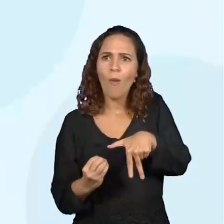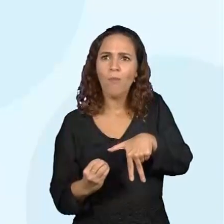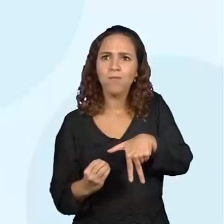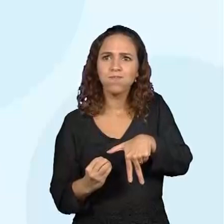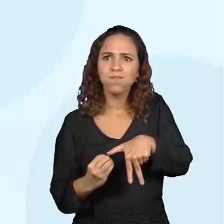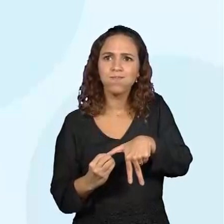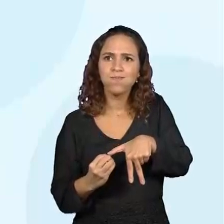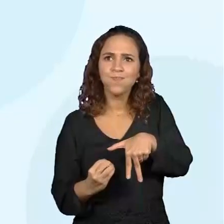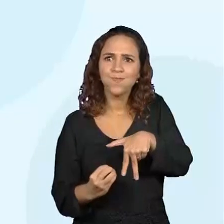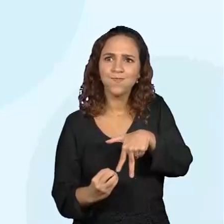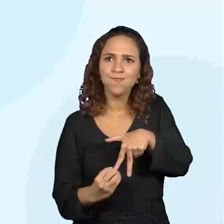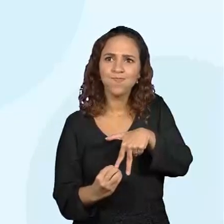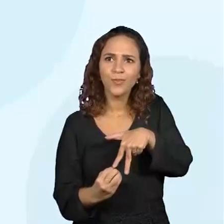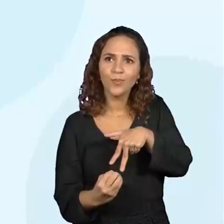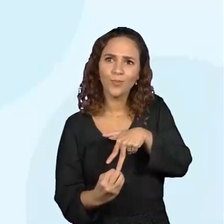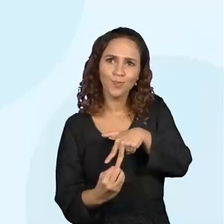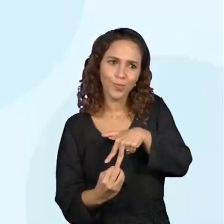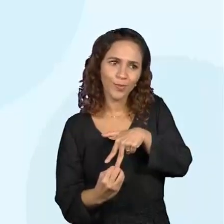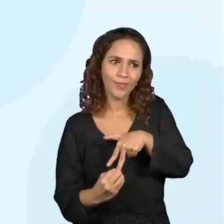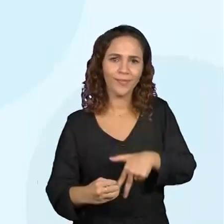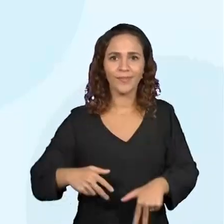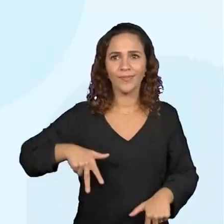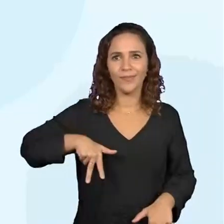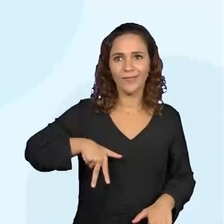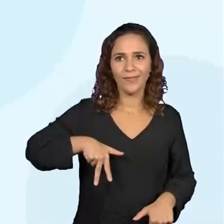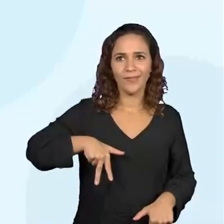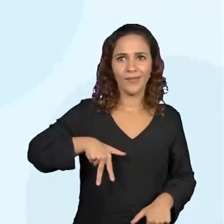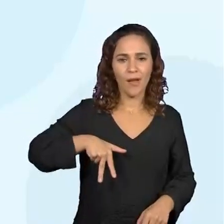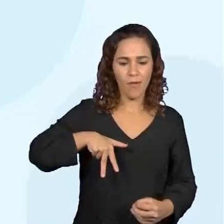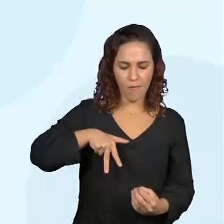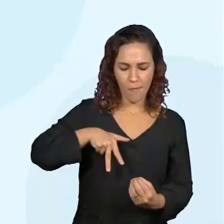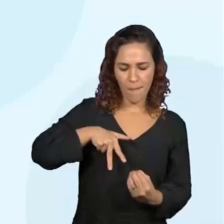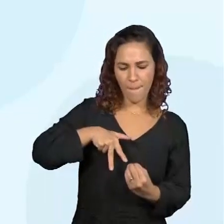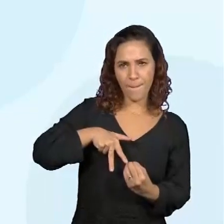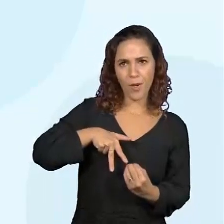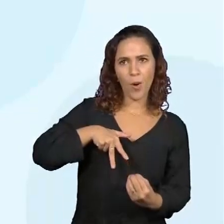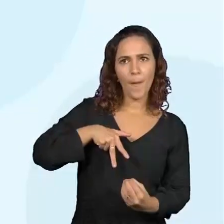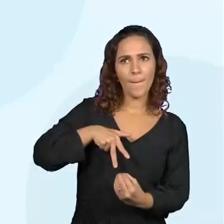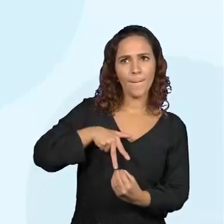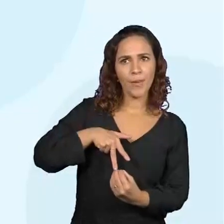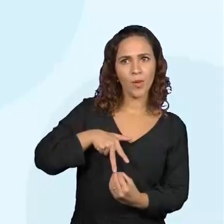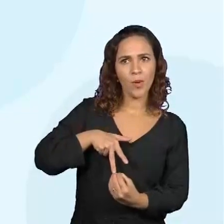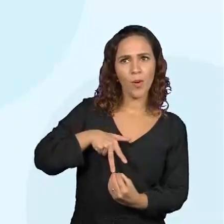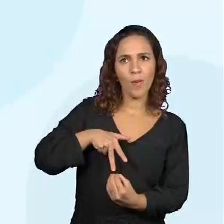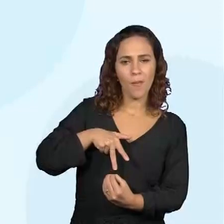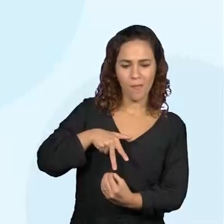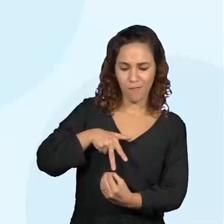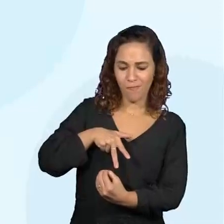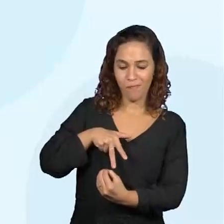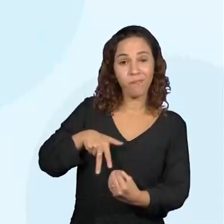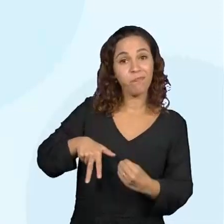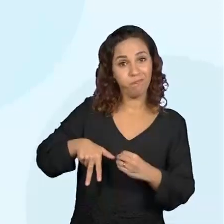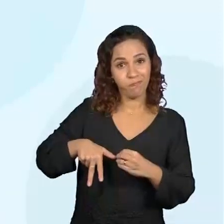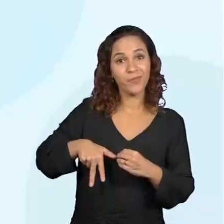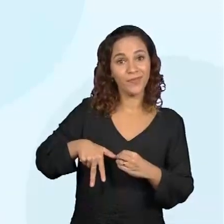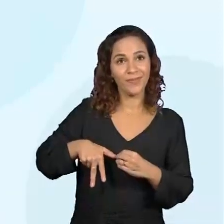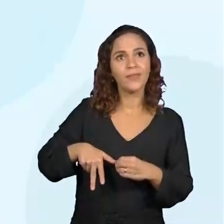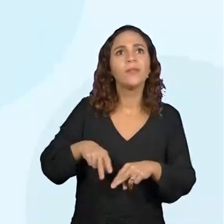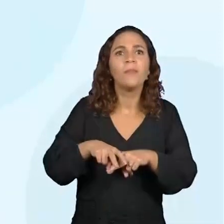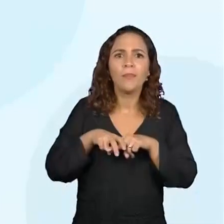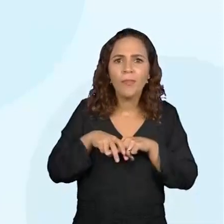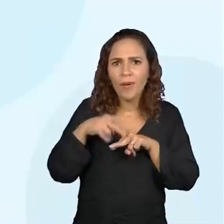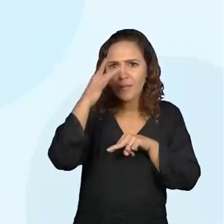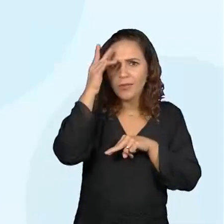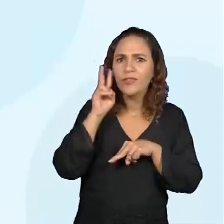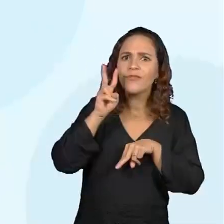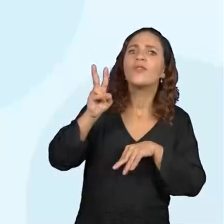formato mesmo de disco, e ajuda a subir em superfícies verticais. Por isso que, às vezes, muitas pessoas já